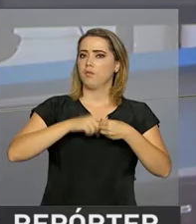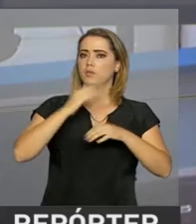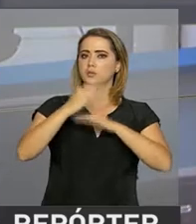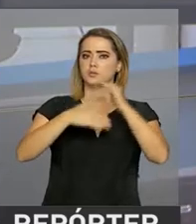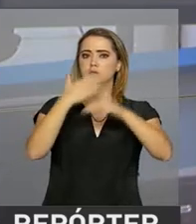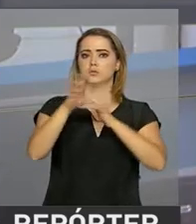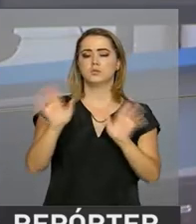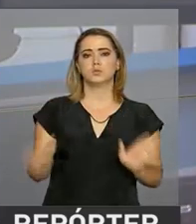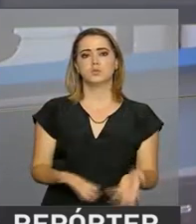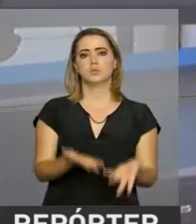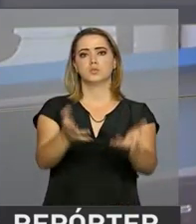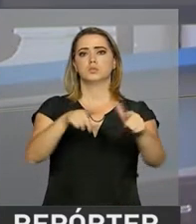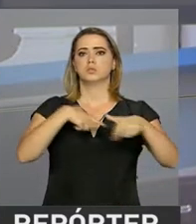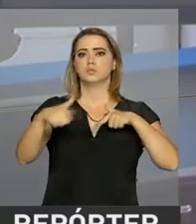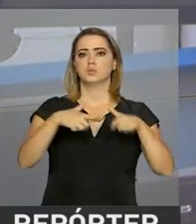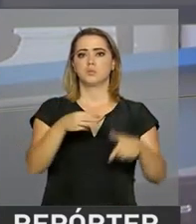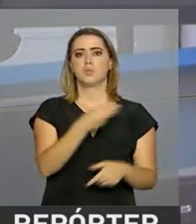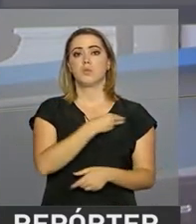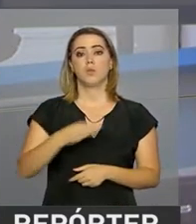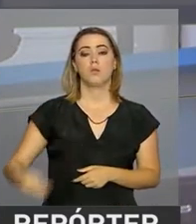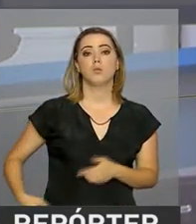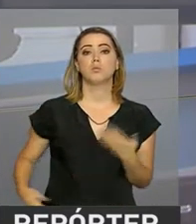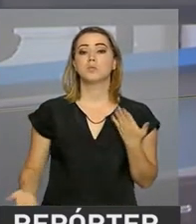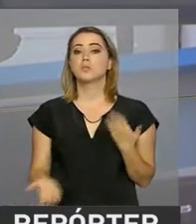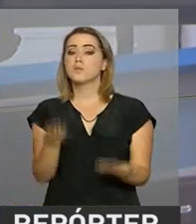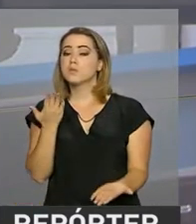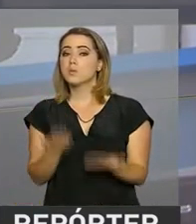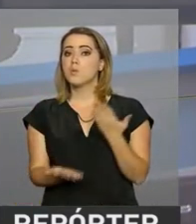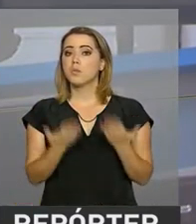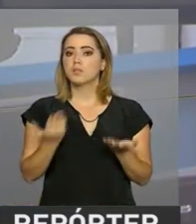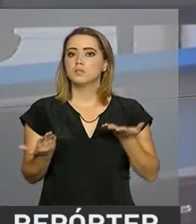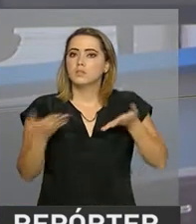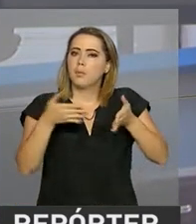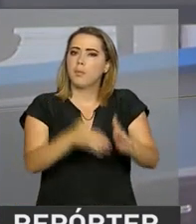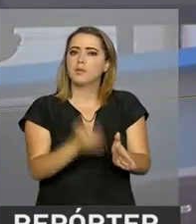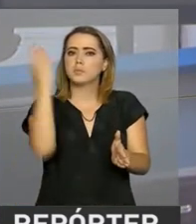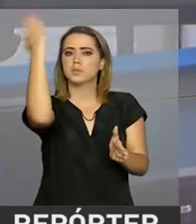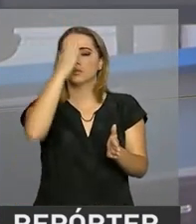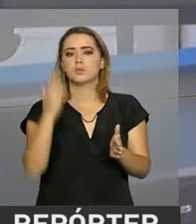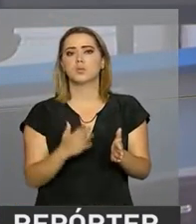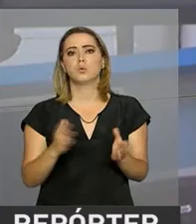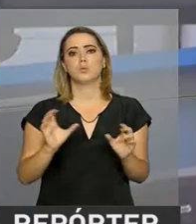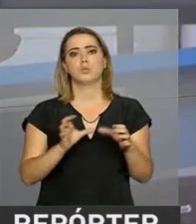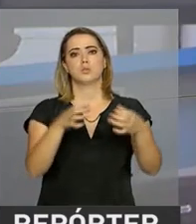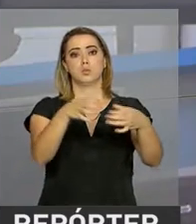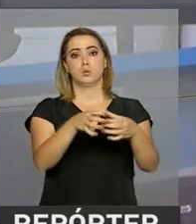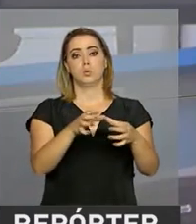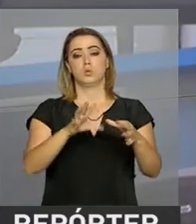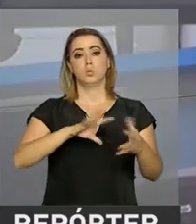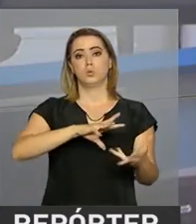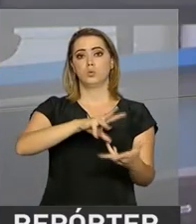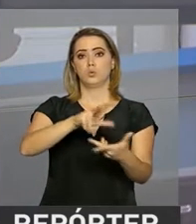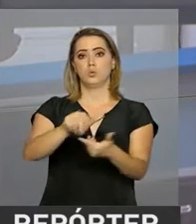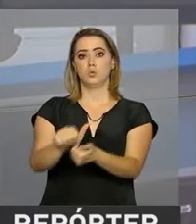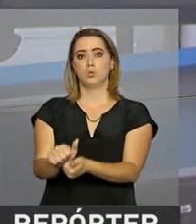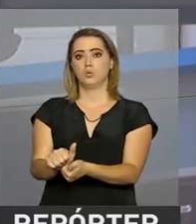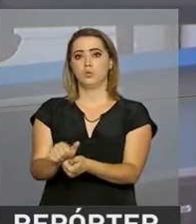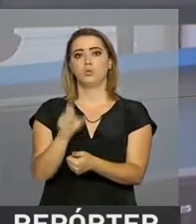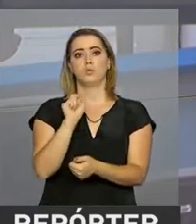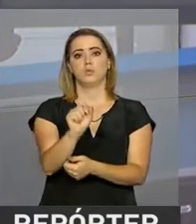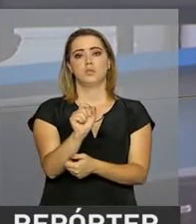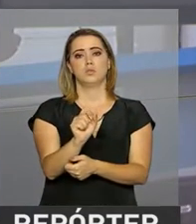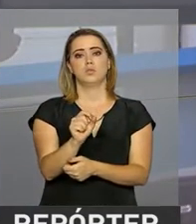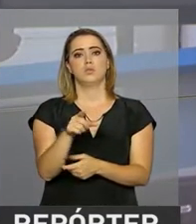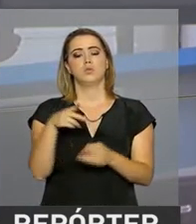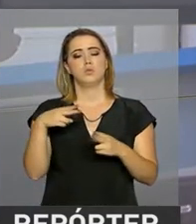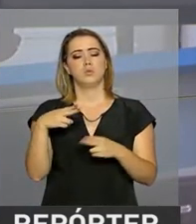crescer e gerar empregos. O ministro fez um balanço da participação do Brasil no Fórum Mundial Econômico, Fórum Econômico Mundial,